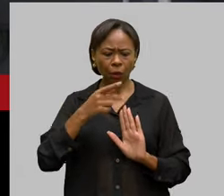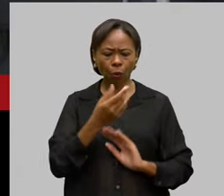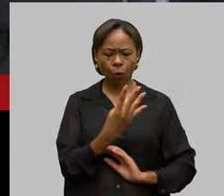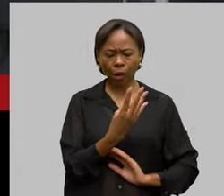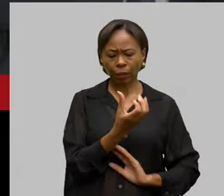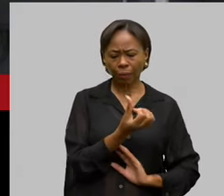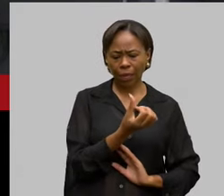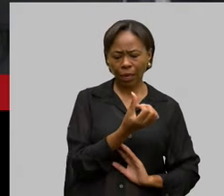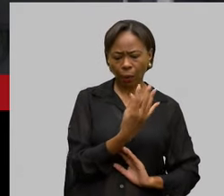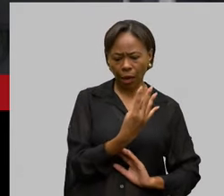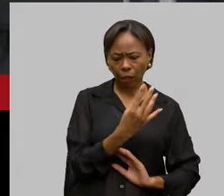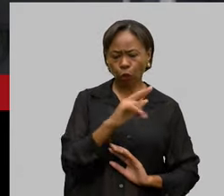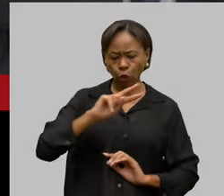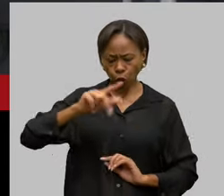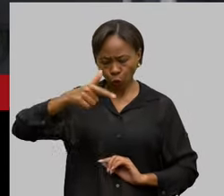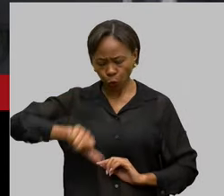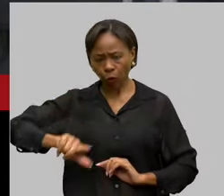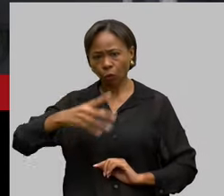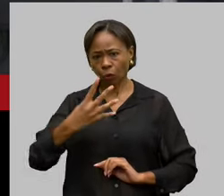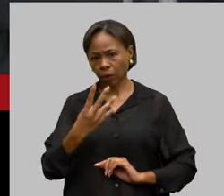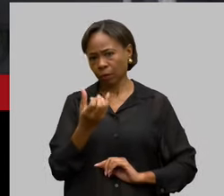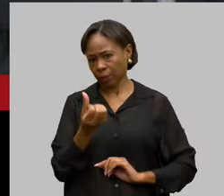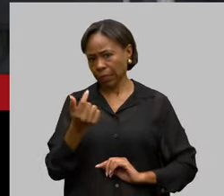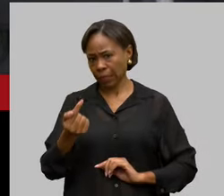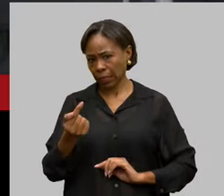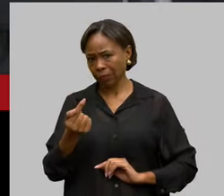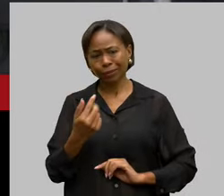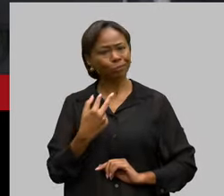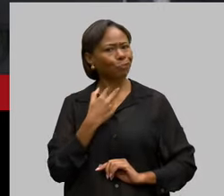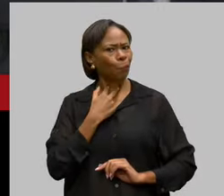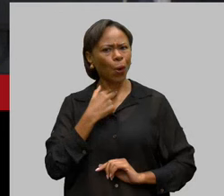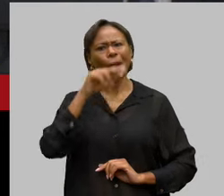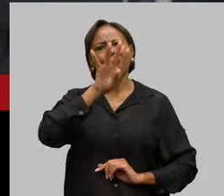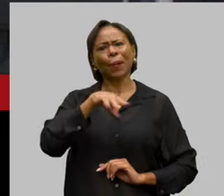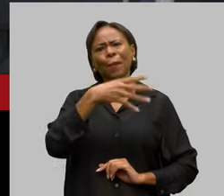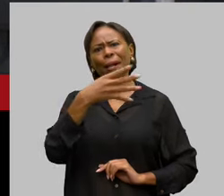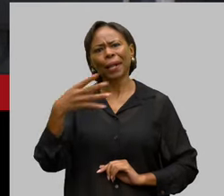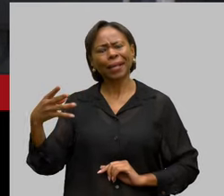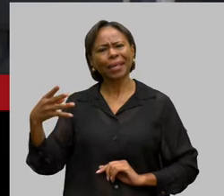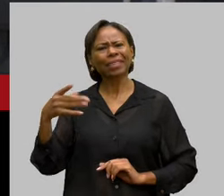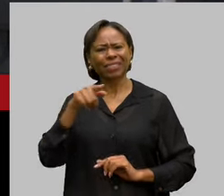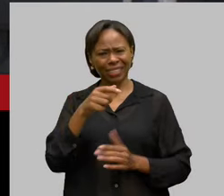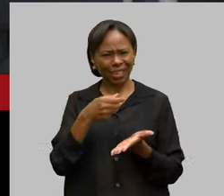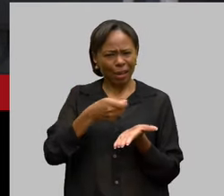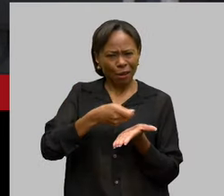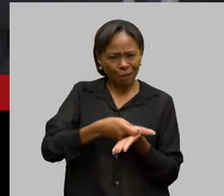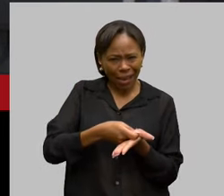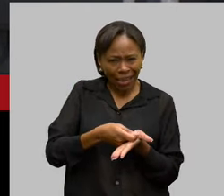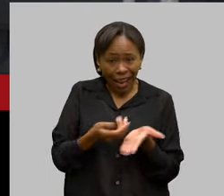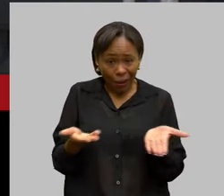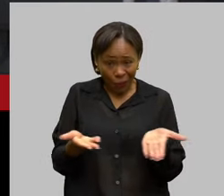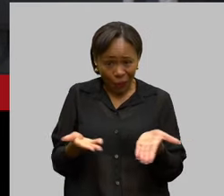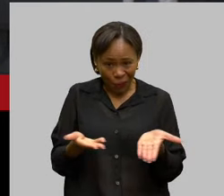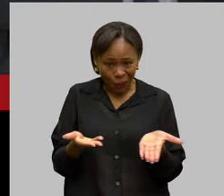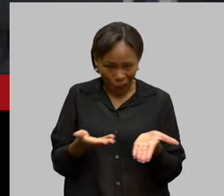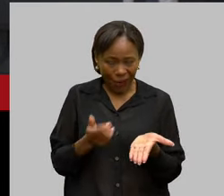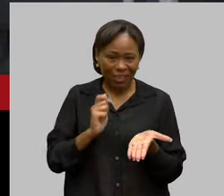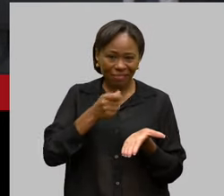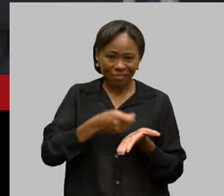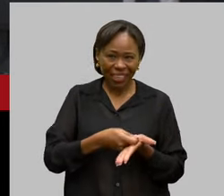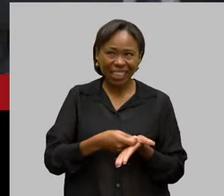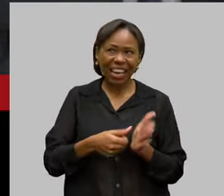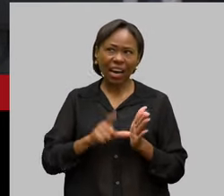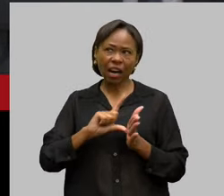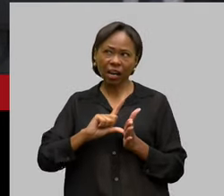pode mais fazer aquelas tabelinhas que ele falou lá de você começar a pagar agora né então como é que fazia lá atrás o prefeito ficava 4